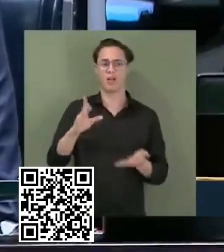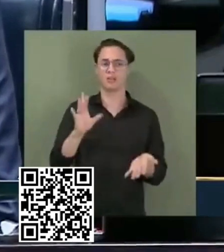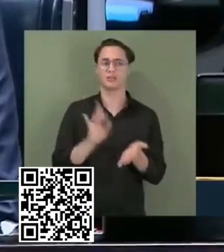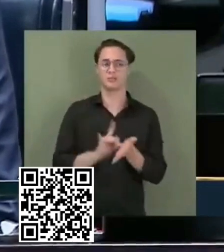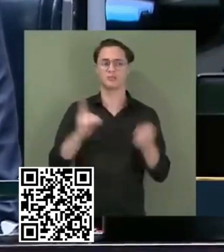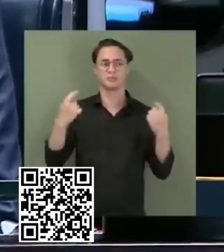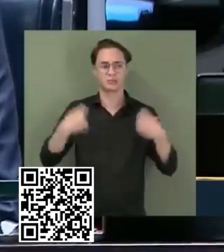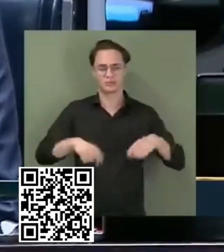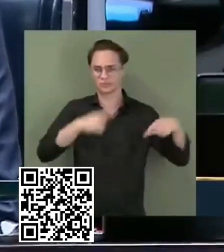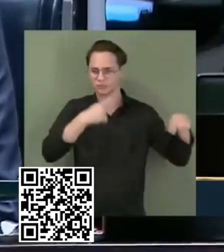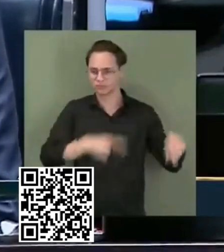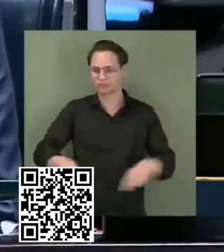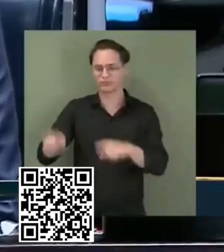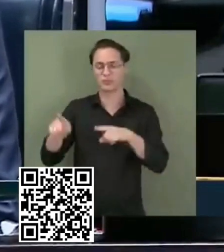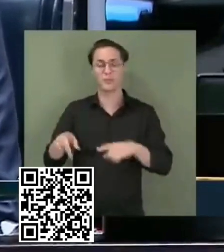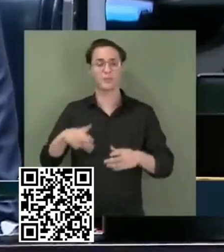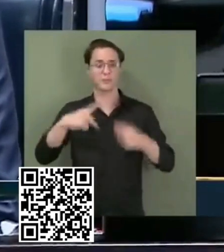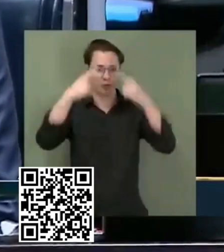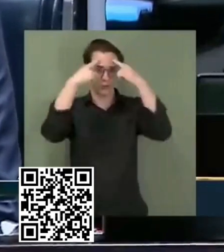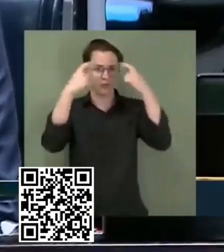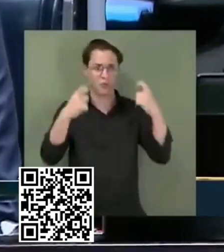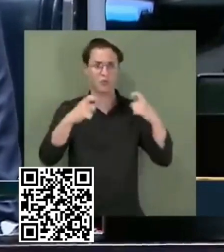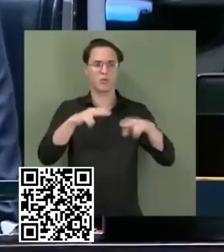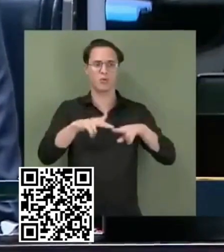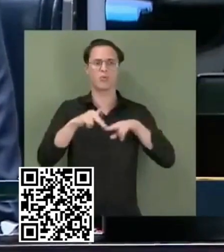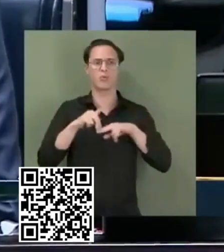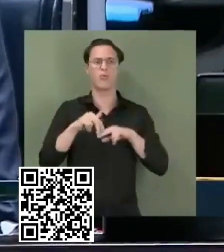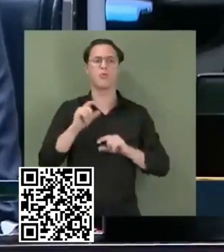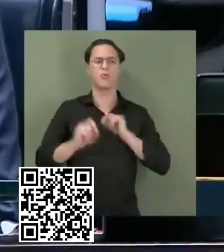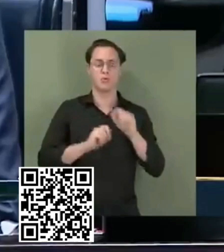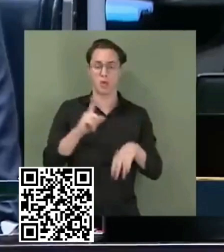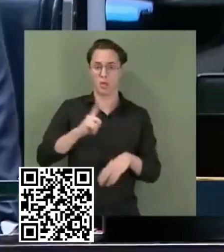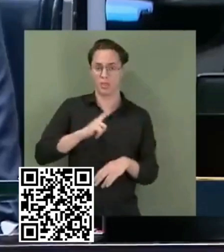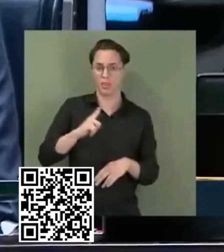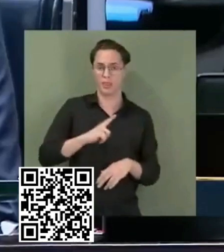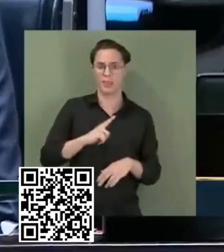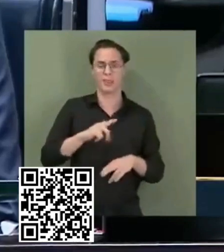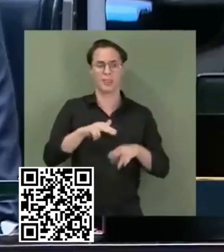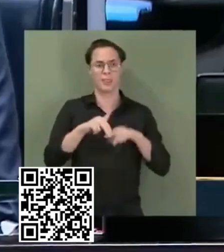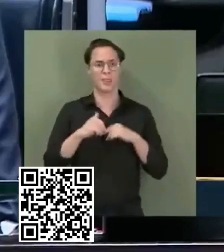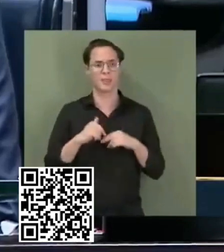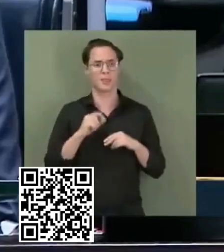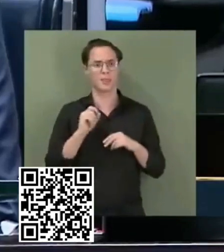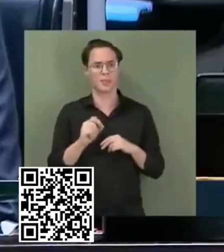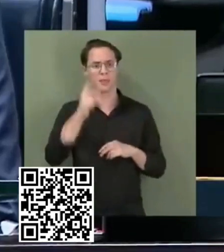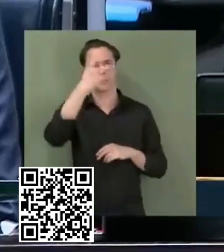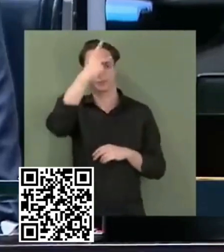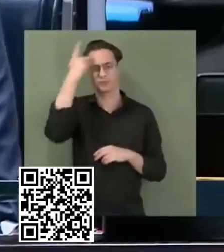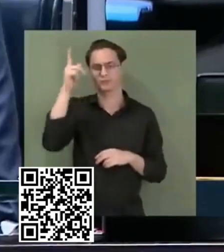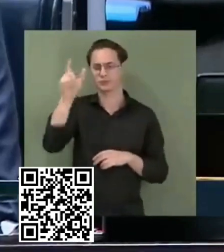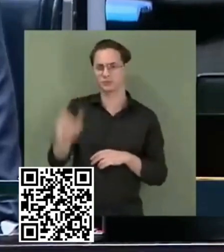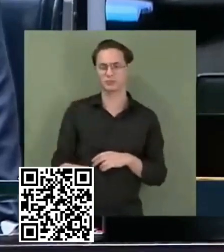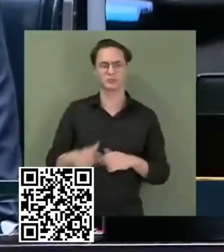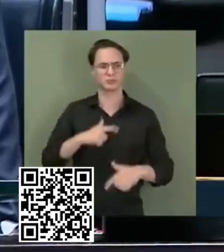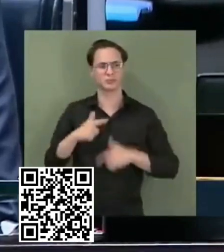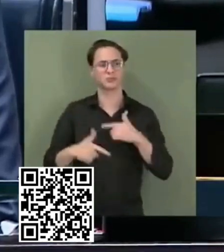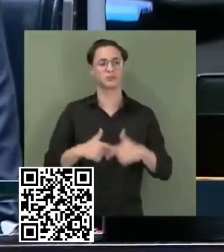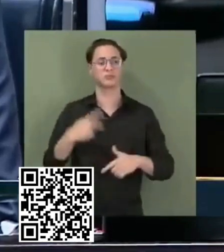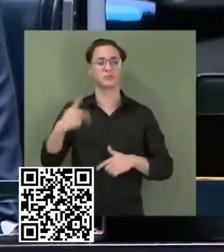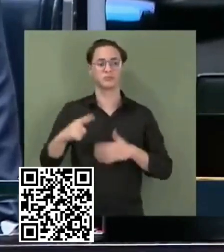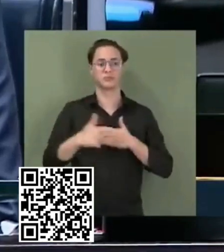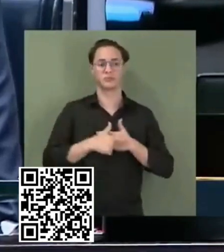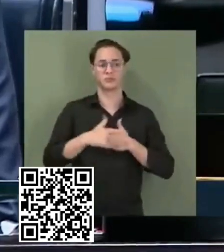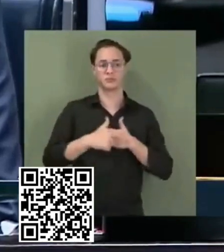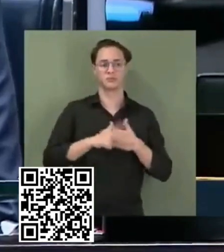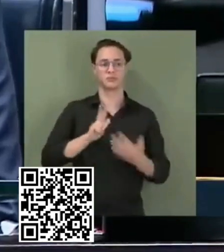precisa atacar. E a violência em função e que tem como causa alguém que tenha exercido a sua função e as